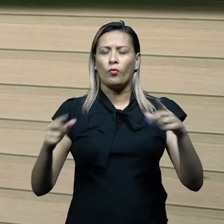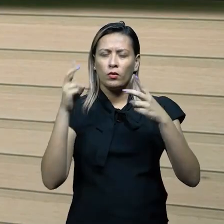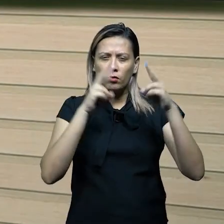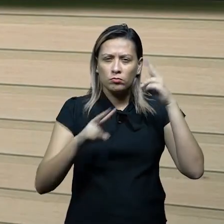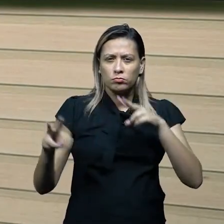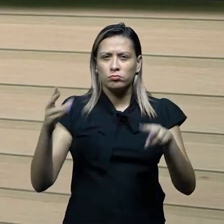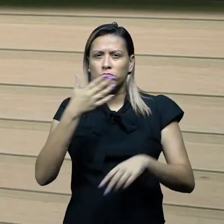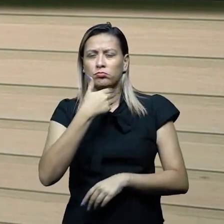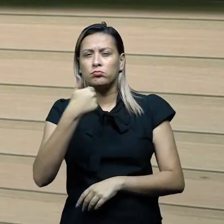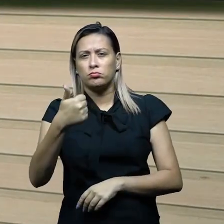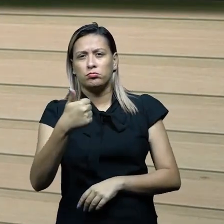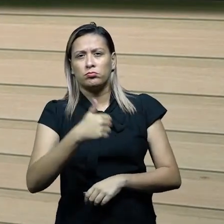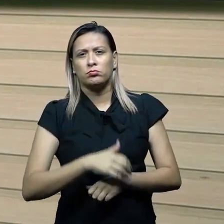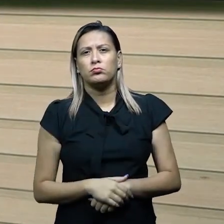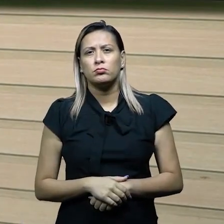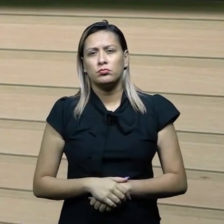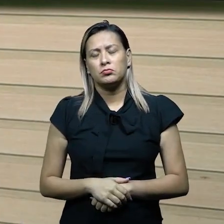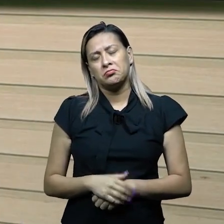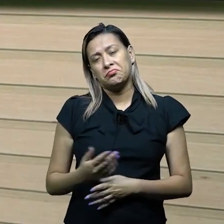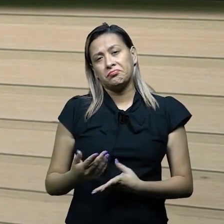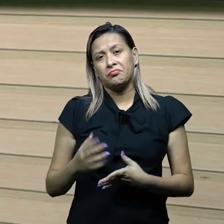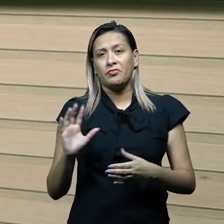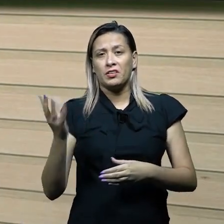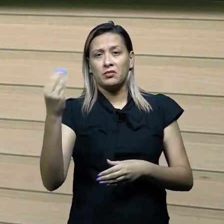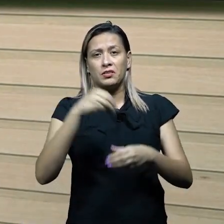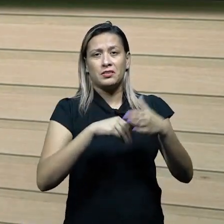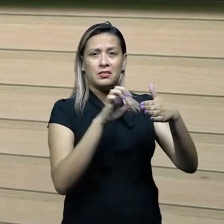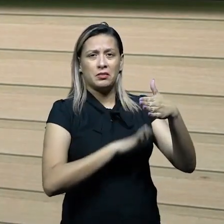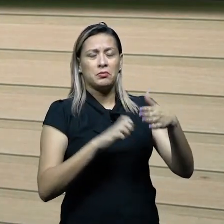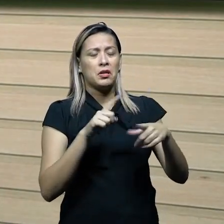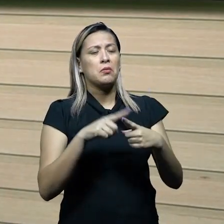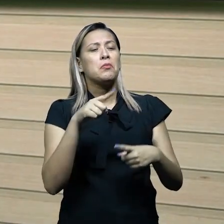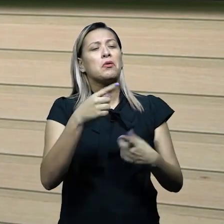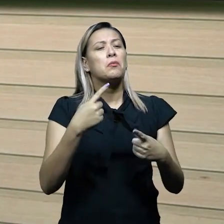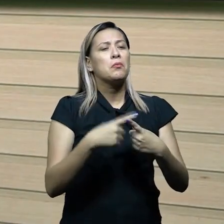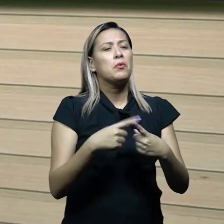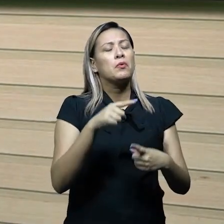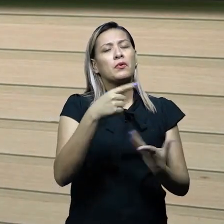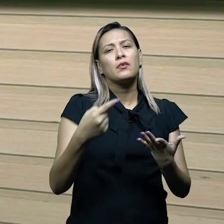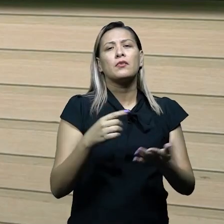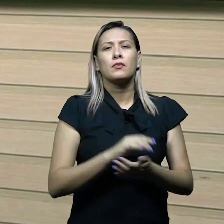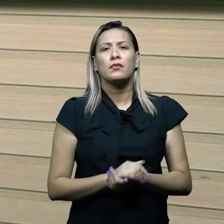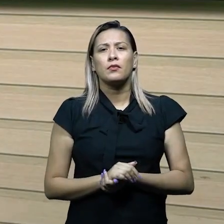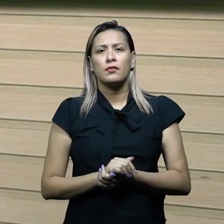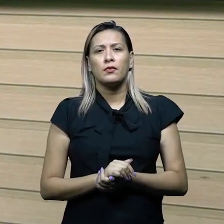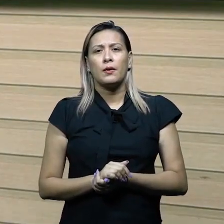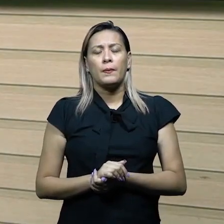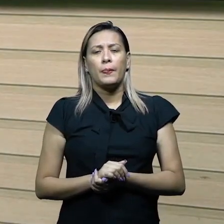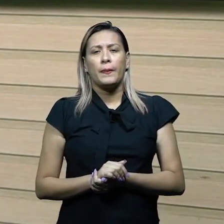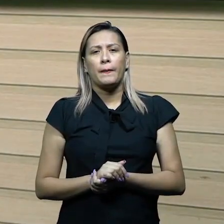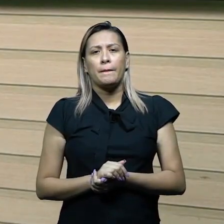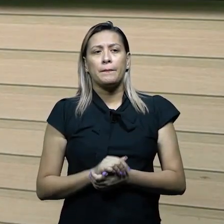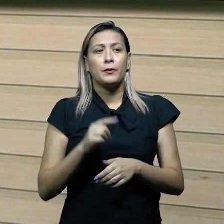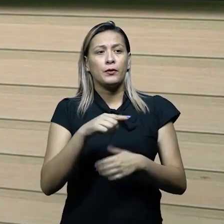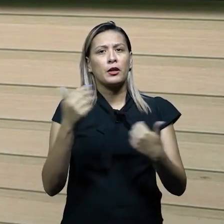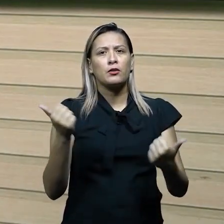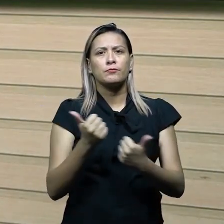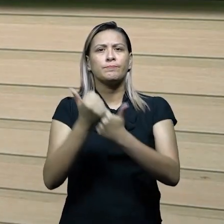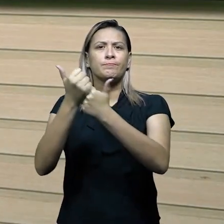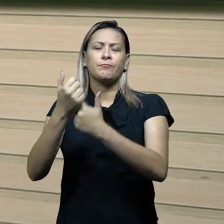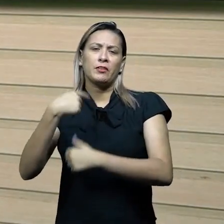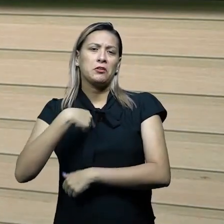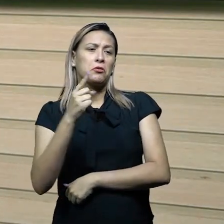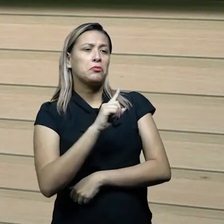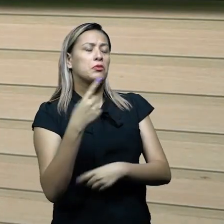mais limpa, mais clara, mais visível. Não fica aquela história que acontece em muitas empresas. Por que fulano foi promovido e eu não fui? Será que